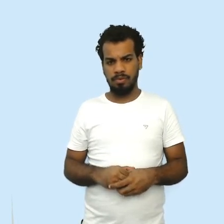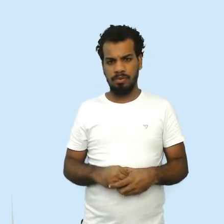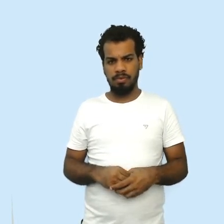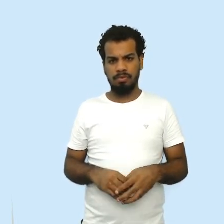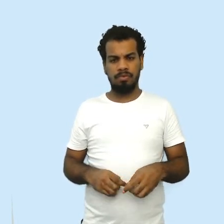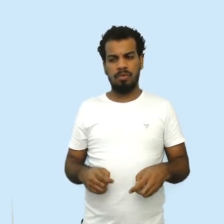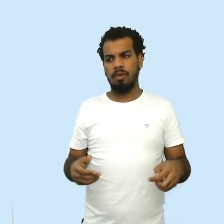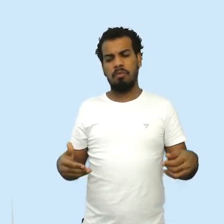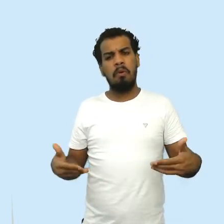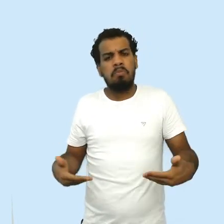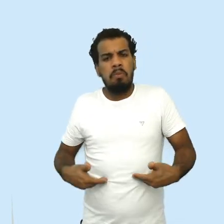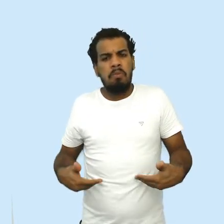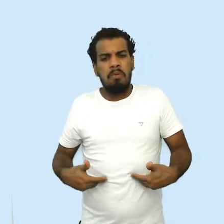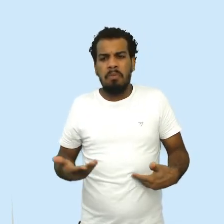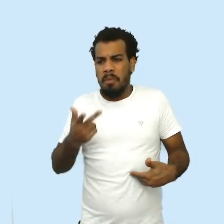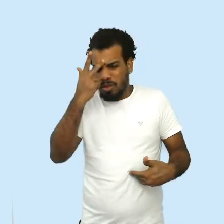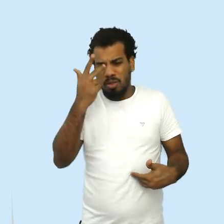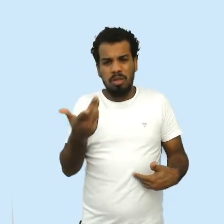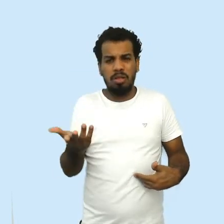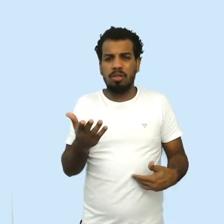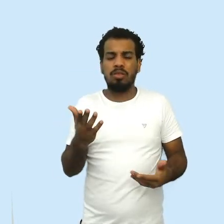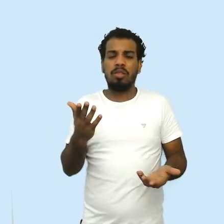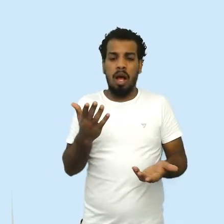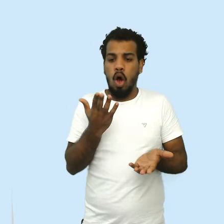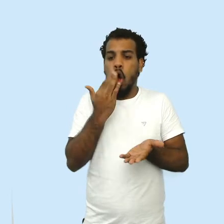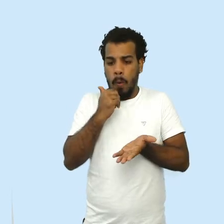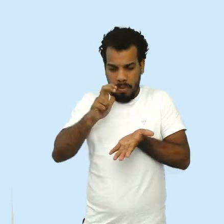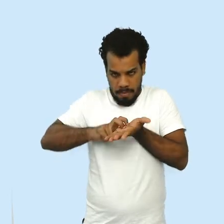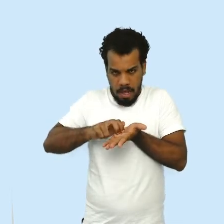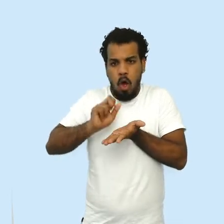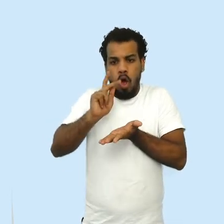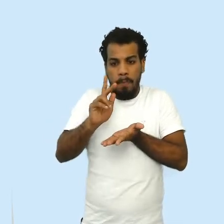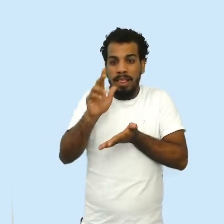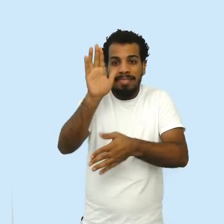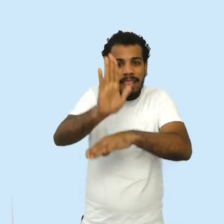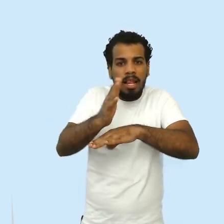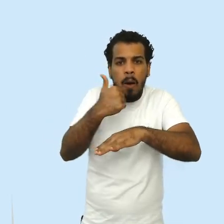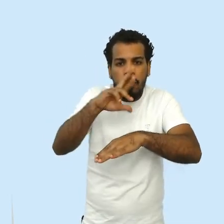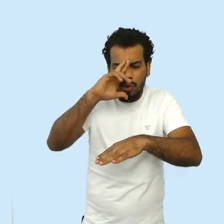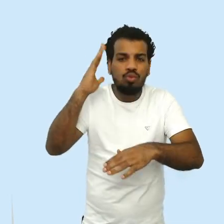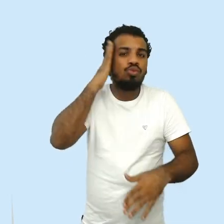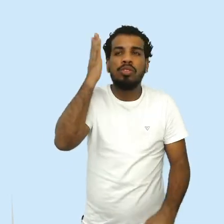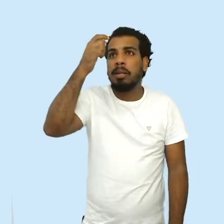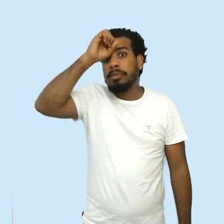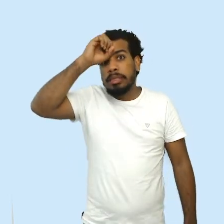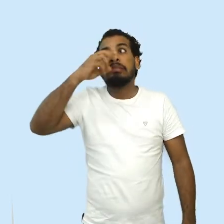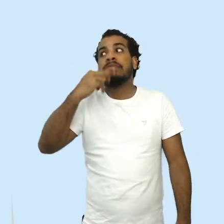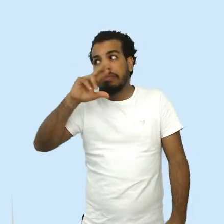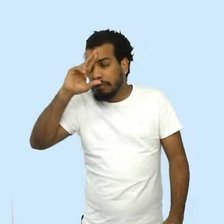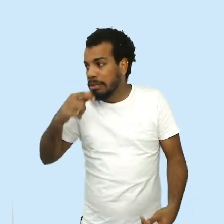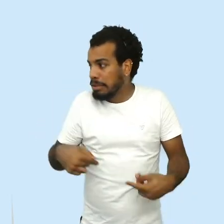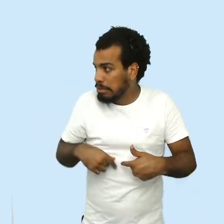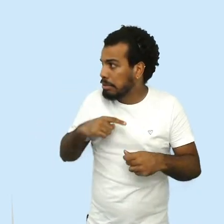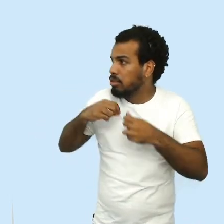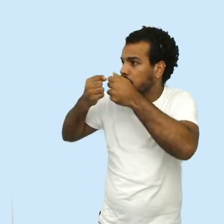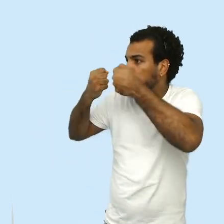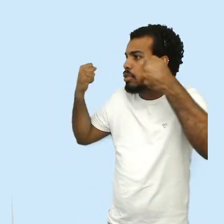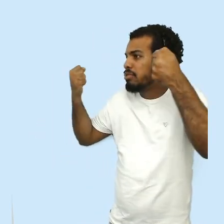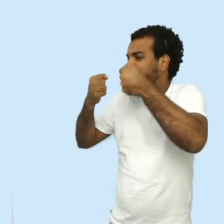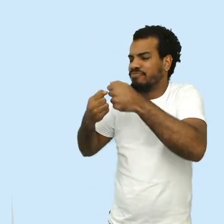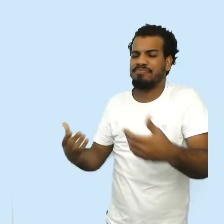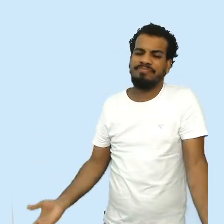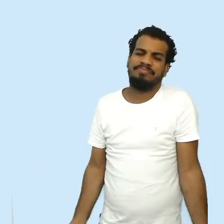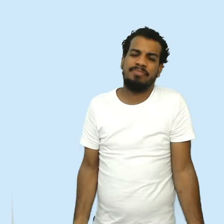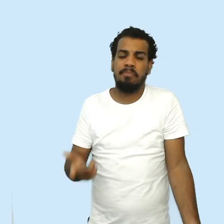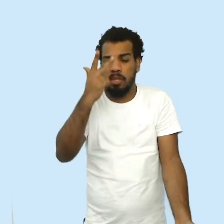toma café e não sabe se vai almoçar, não sabe se vai jantar, não sabe quantas refeições vai fazer no dia. Enquanto isso, a gente está preocupado com o Big Brother, a gente